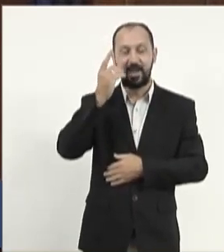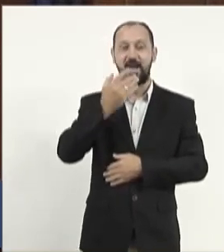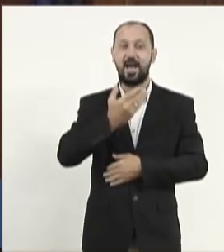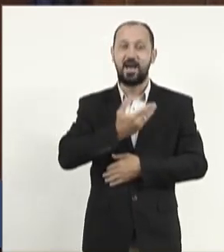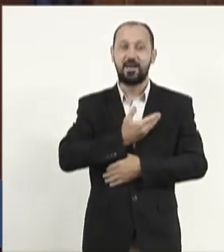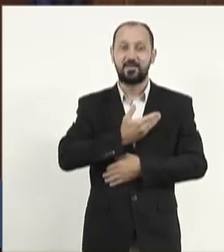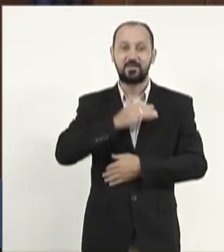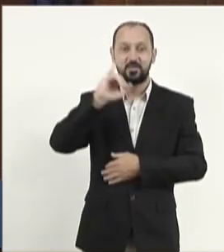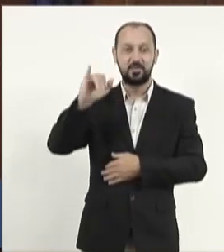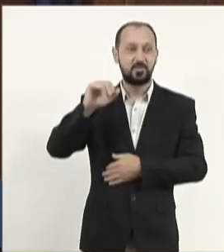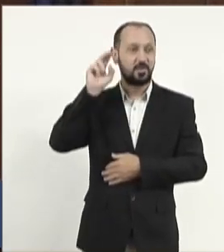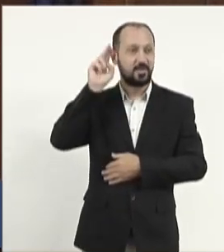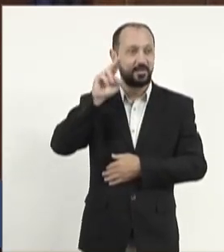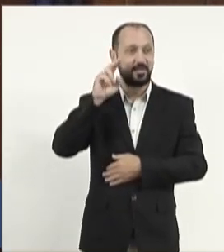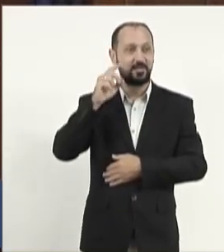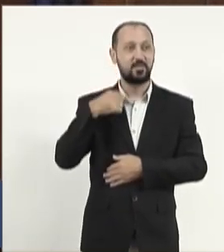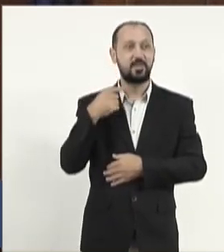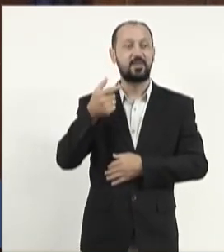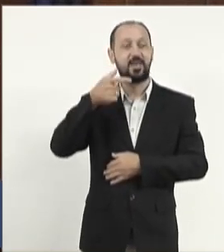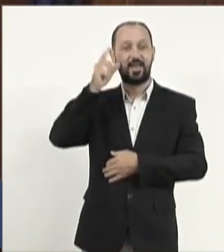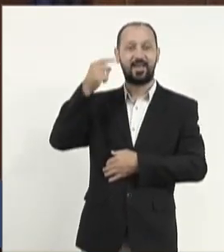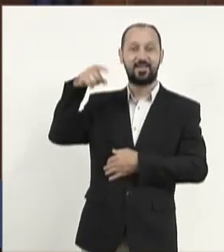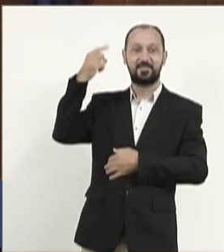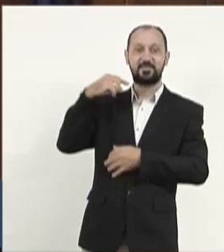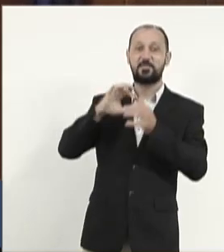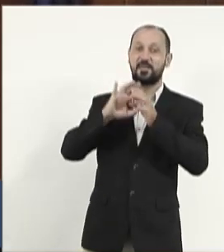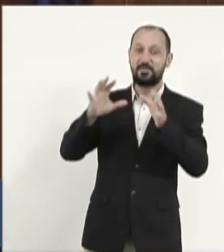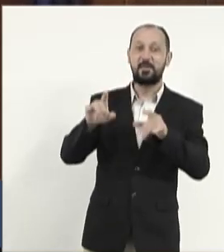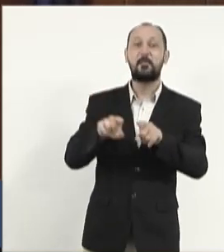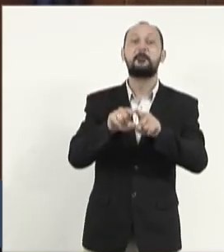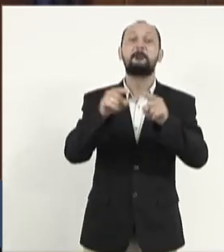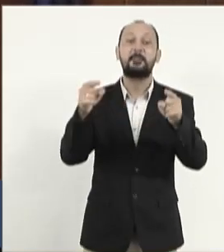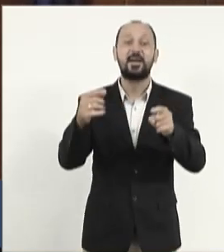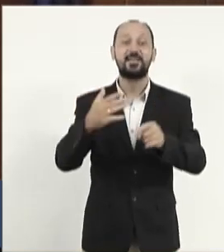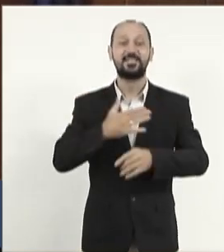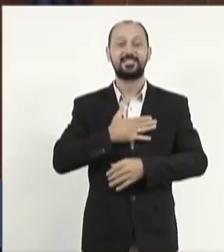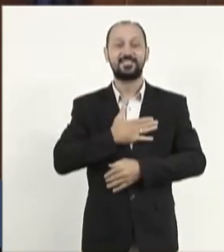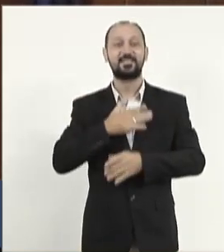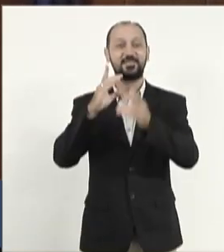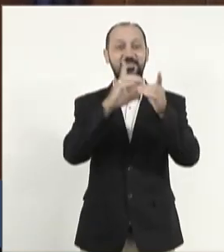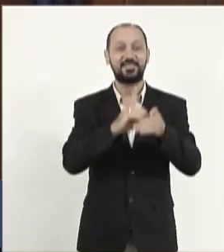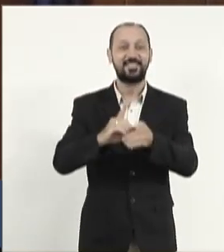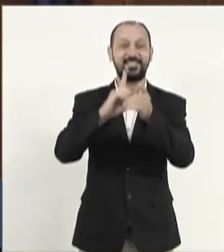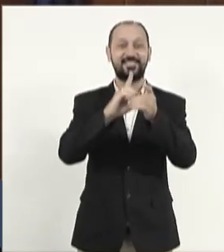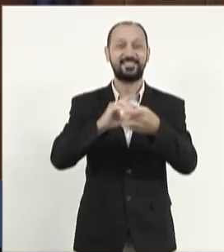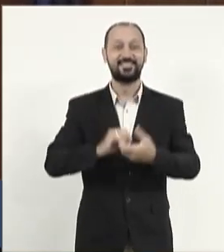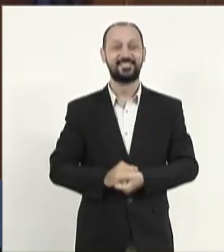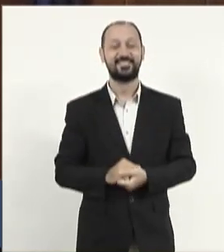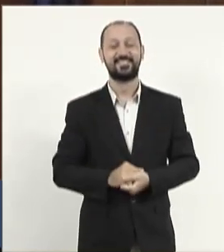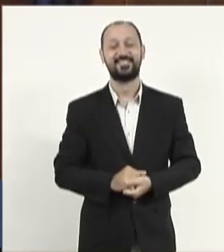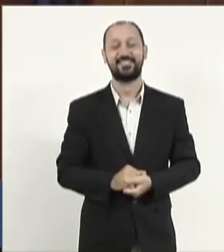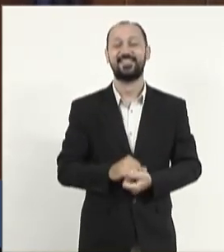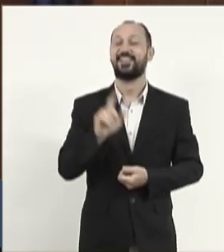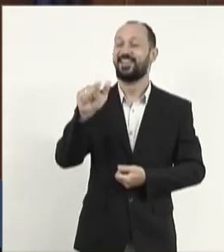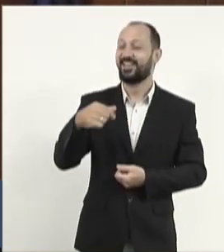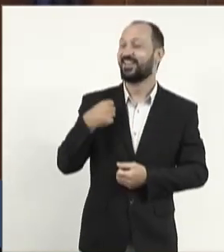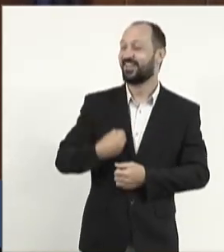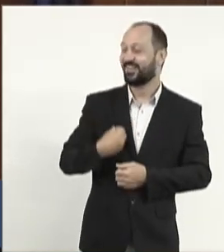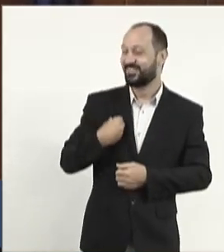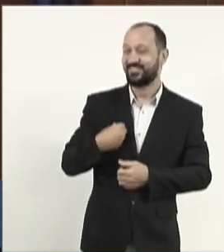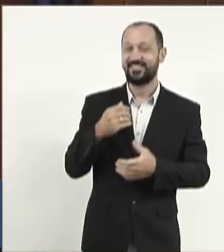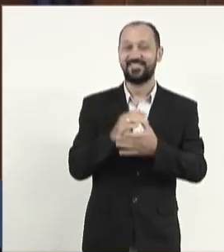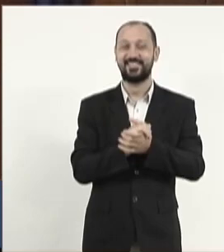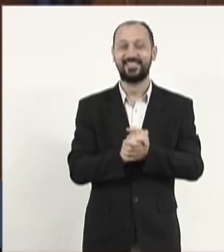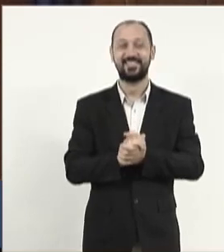colega deputado João Henrique, que não me concedeu a última vez, mas eu sou um democrata, né? É assim, a vida é assim,